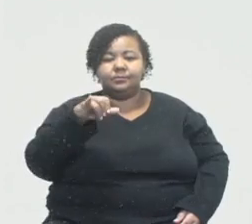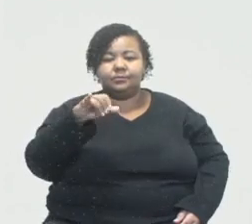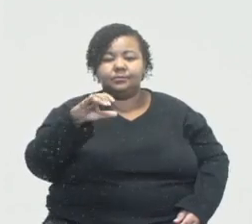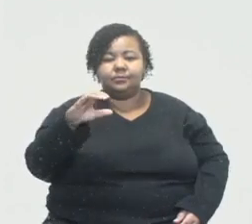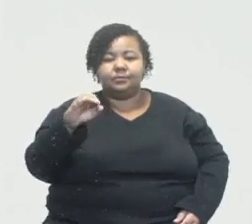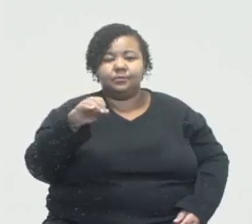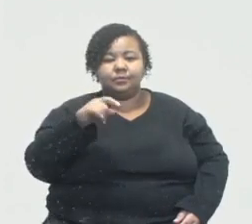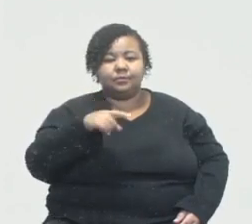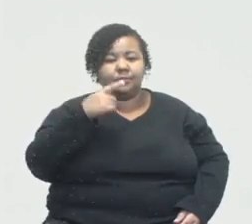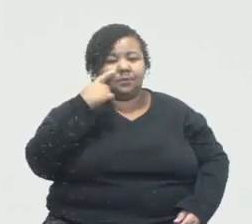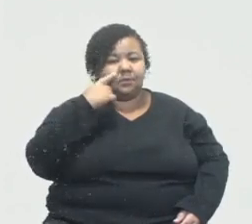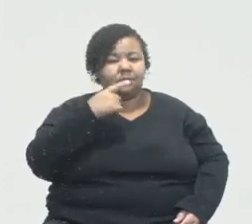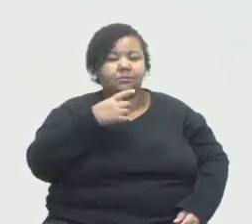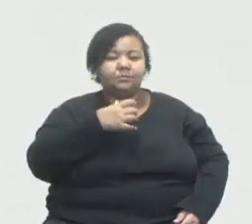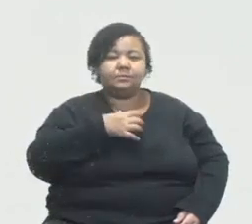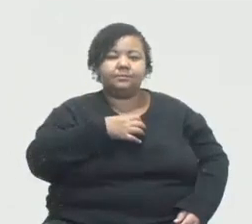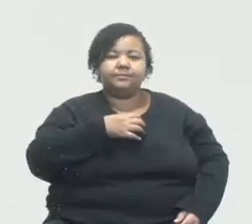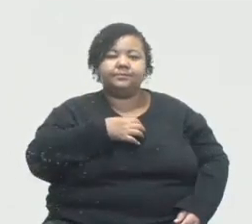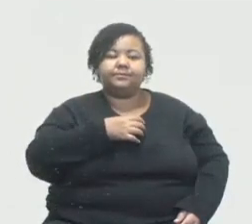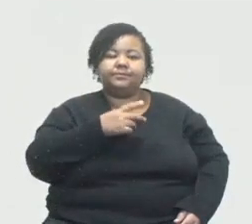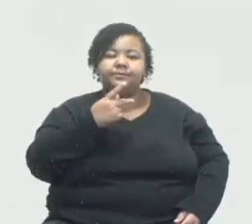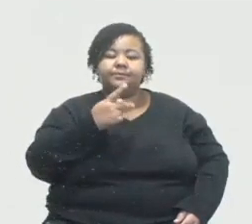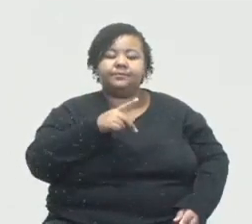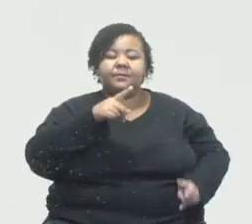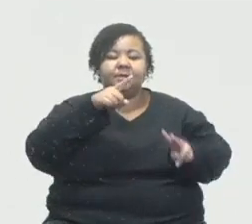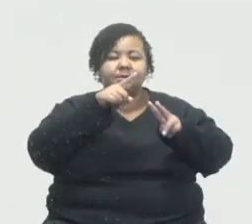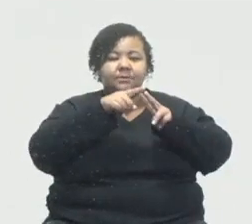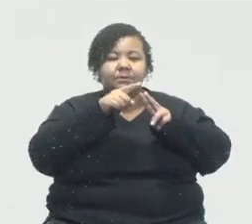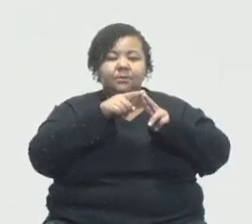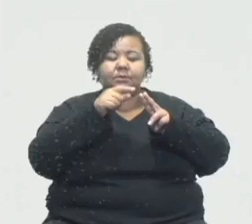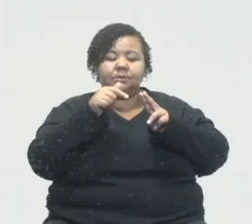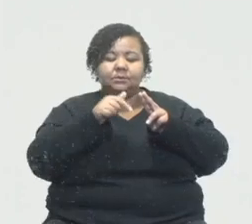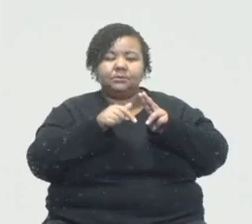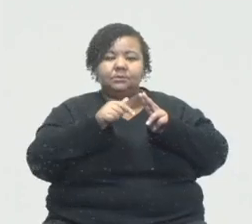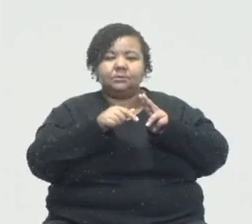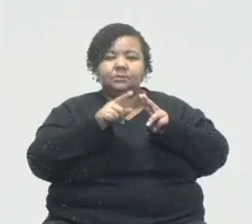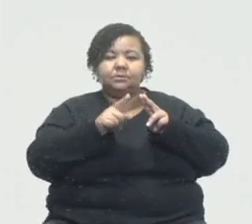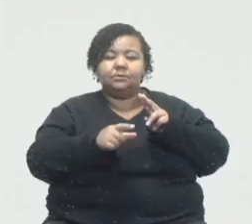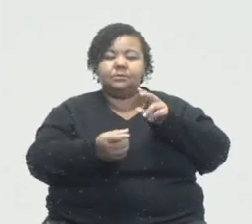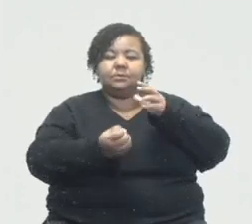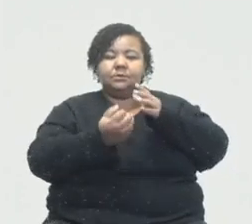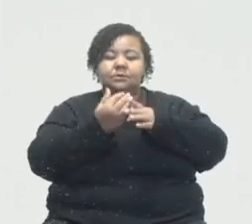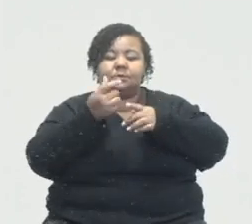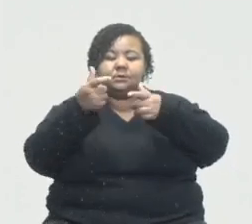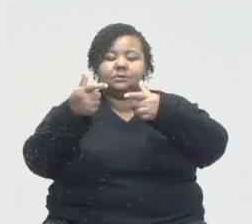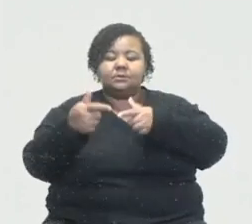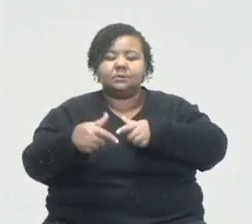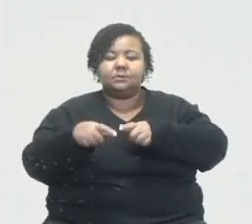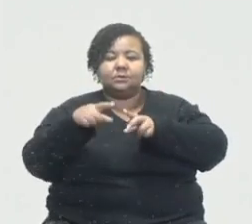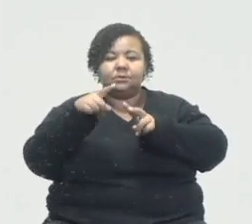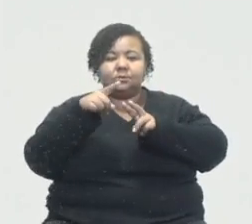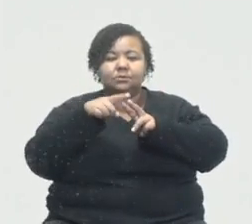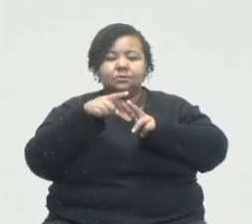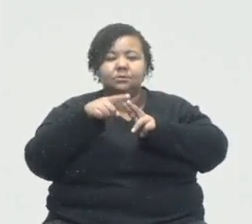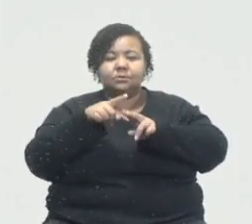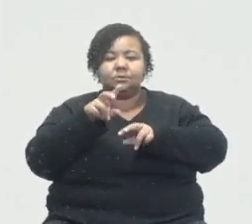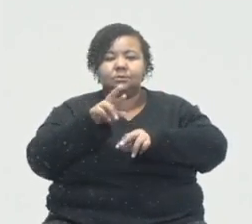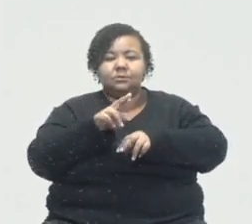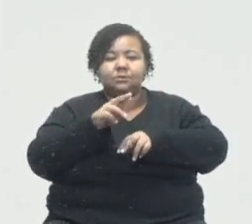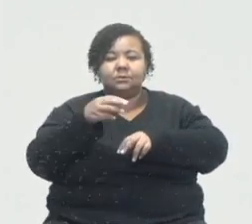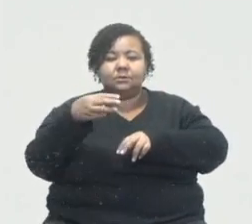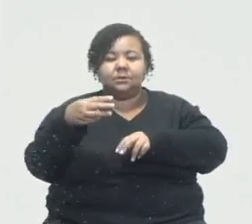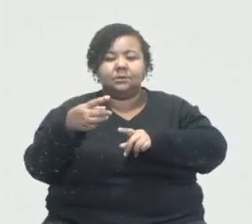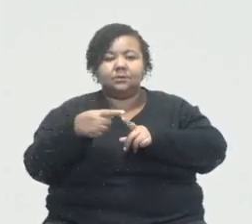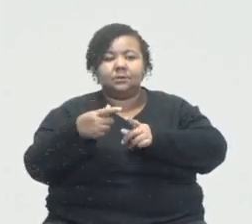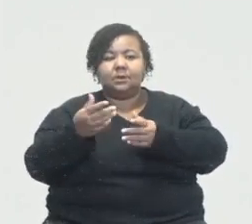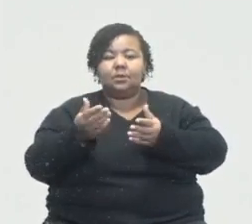apresentam esta forma. Esses vetores aqui, eles geram o espaço vetorial R3, pois qualquer vetor, veja,